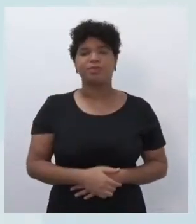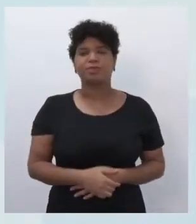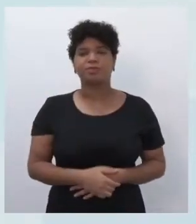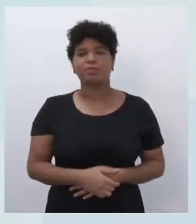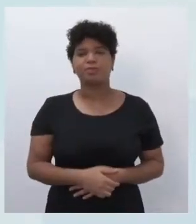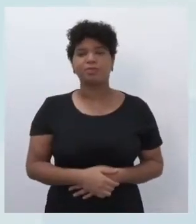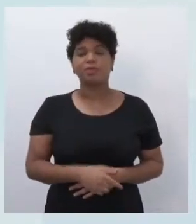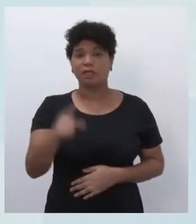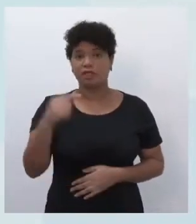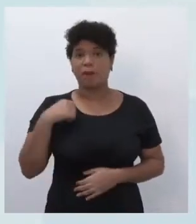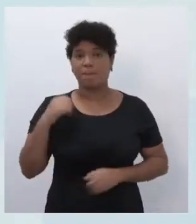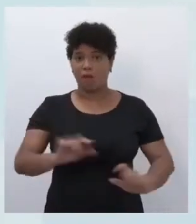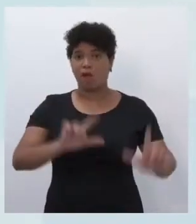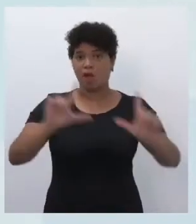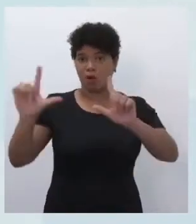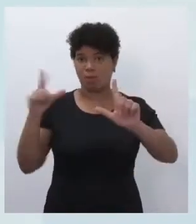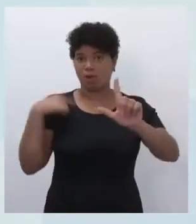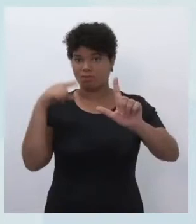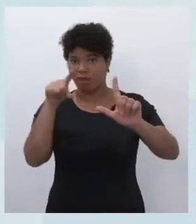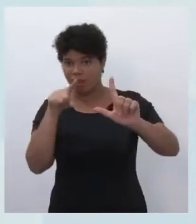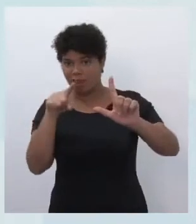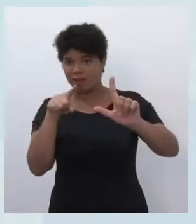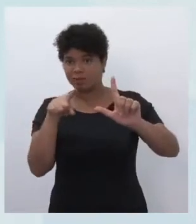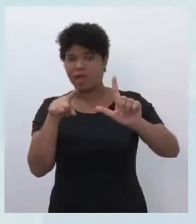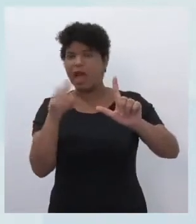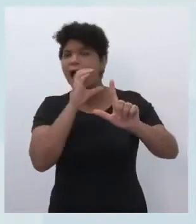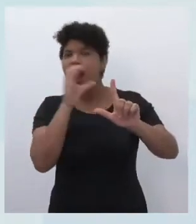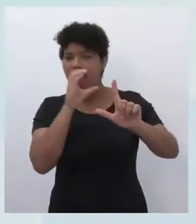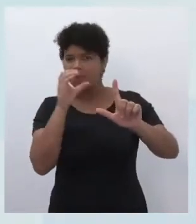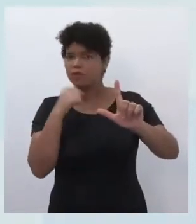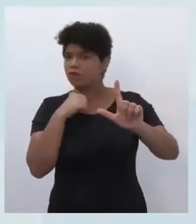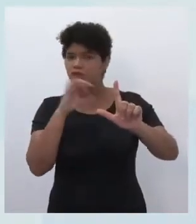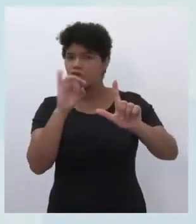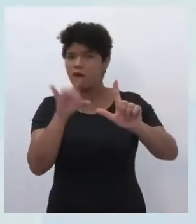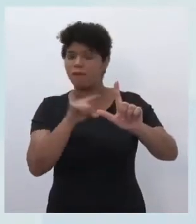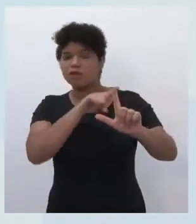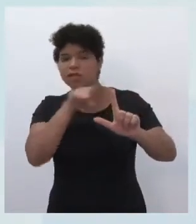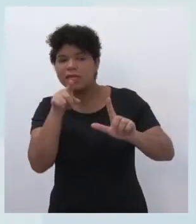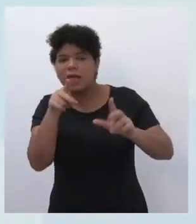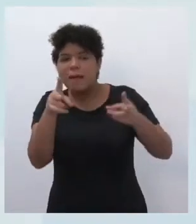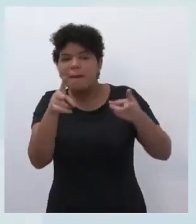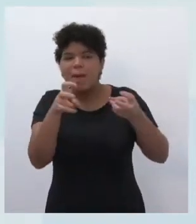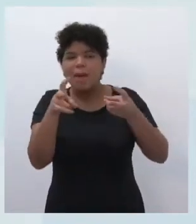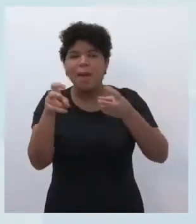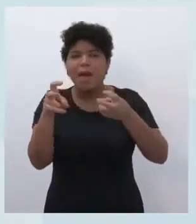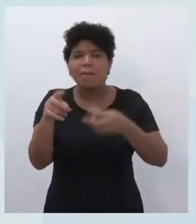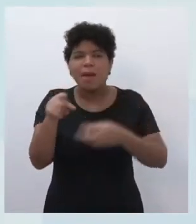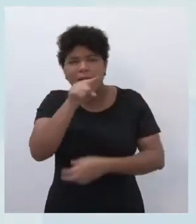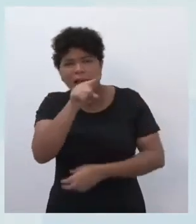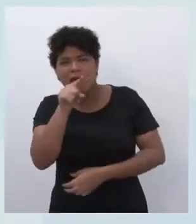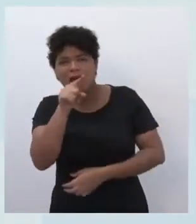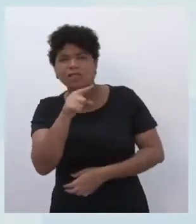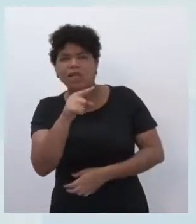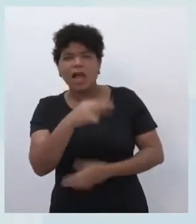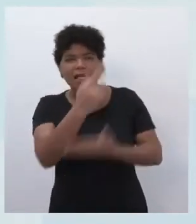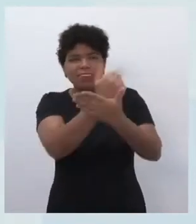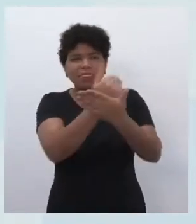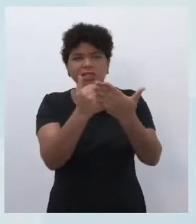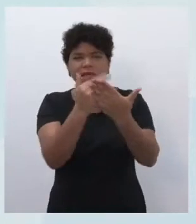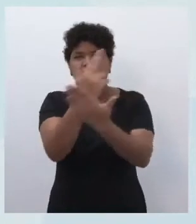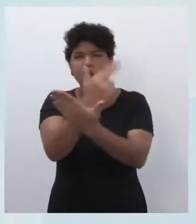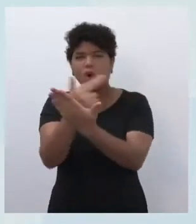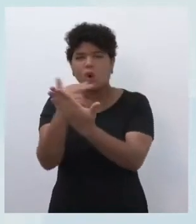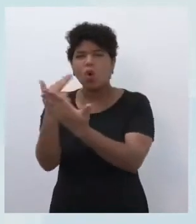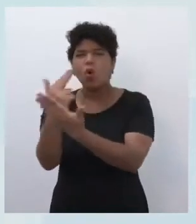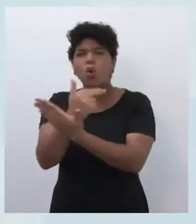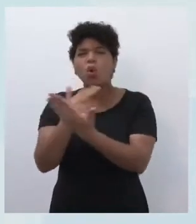Pessoal, eu vou deixar esse slide um tempinho, rapidinho, enquanto eu falo aqui, mas eu queria que vocês observassem bem esse